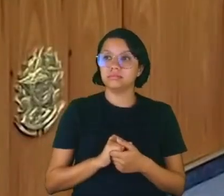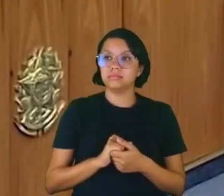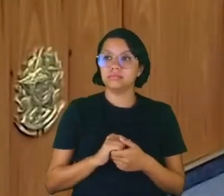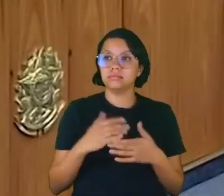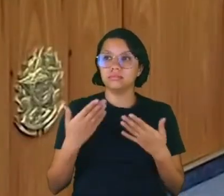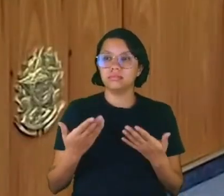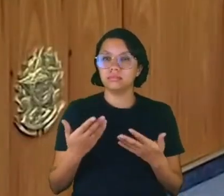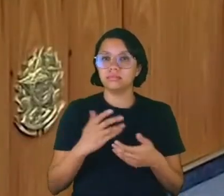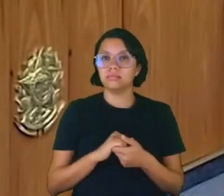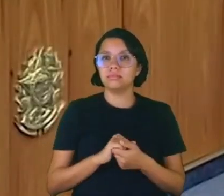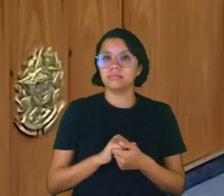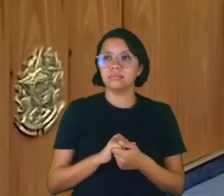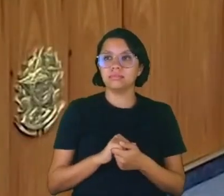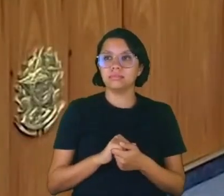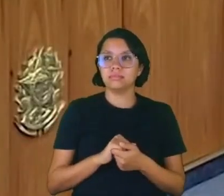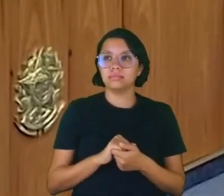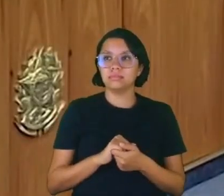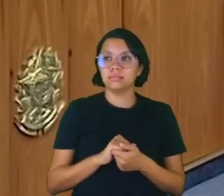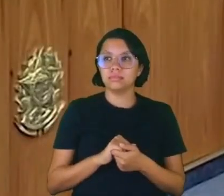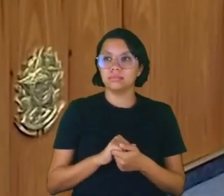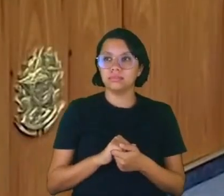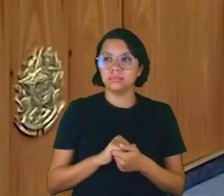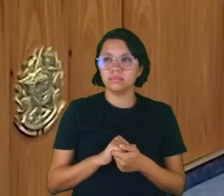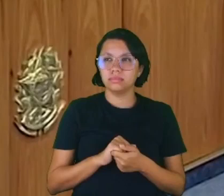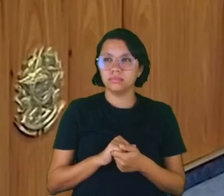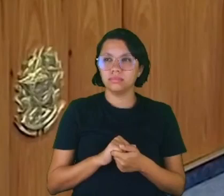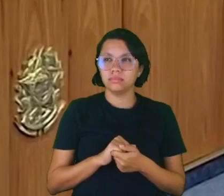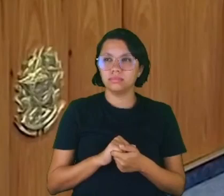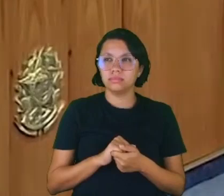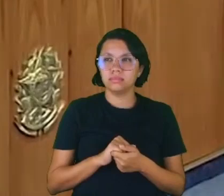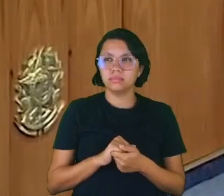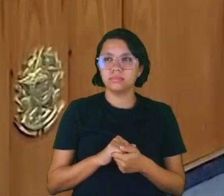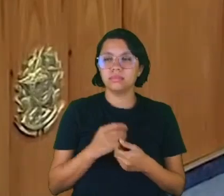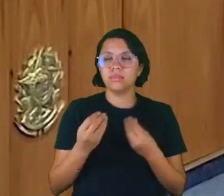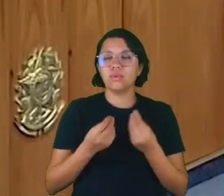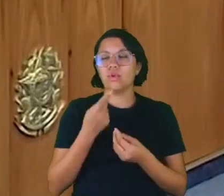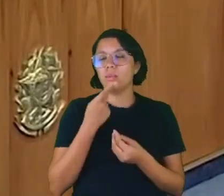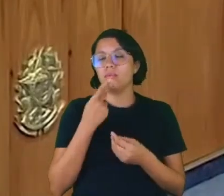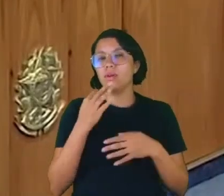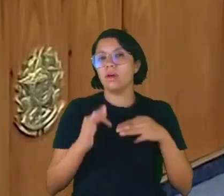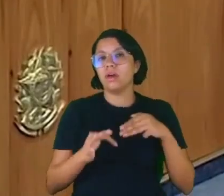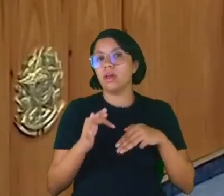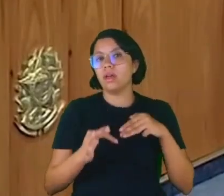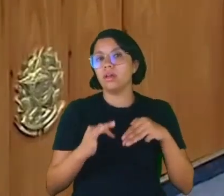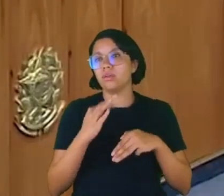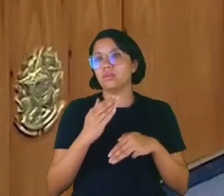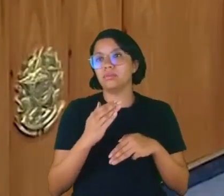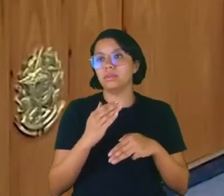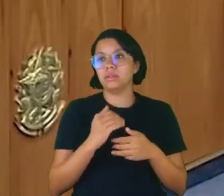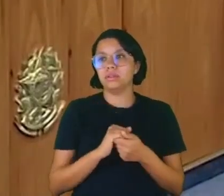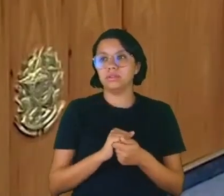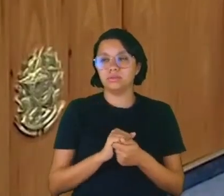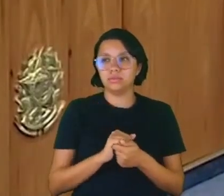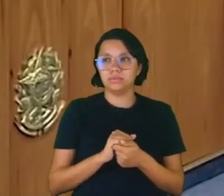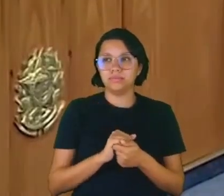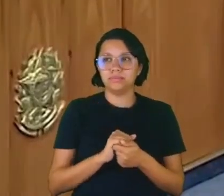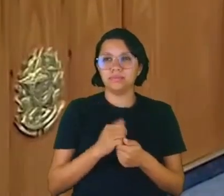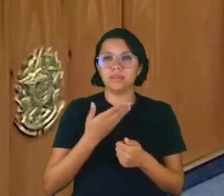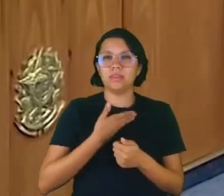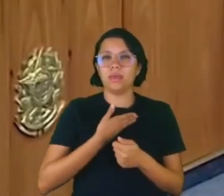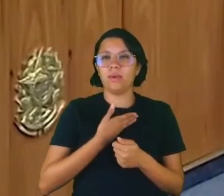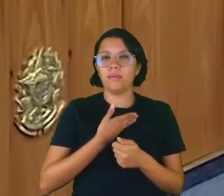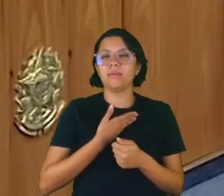Bom, sei o que é melhor, tá? Como diz o ministro Belize, querida pessoa, grande